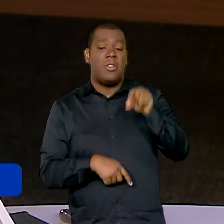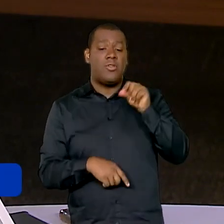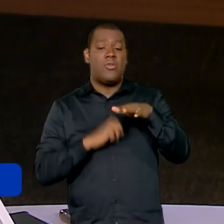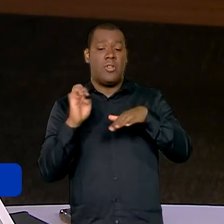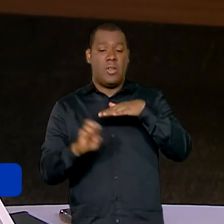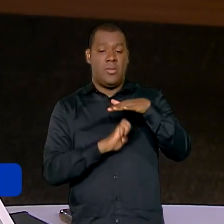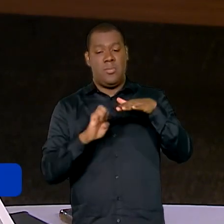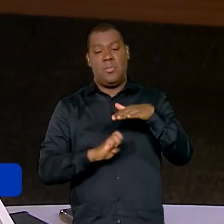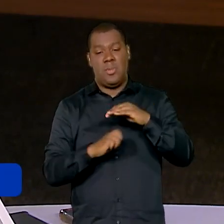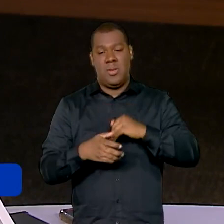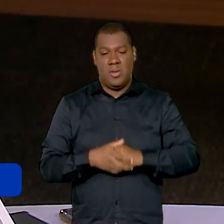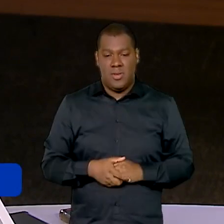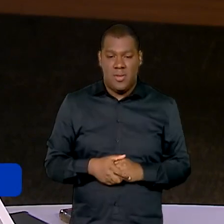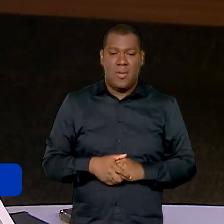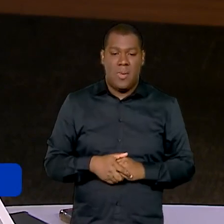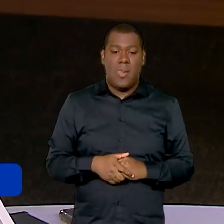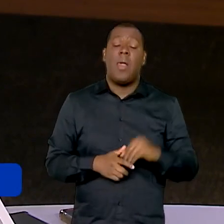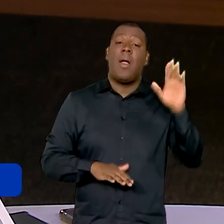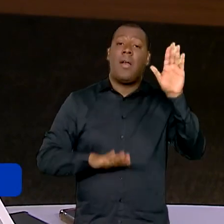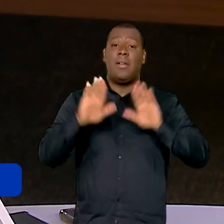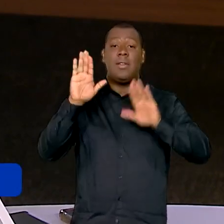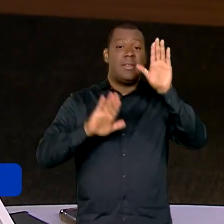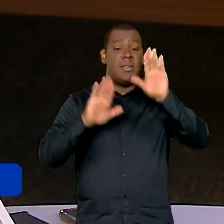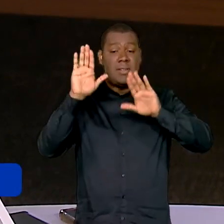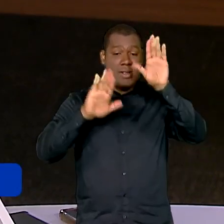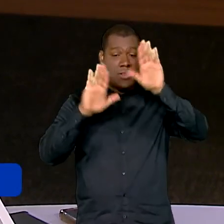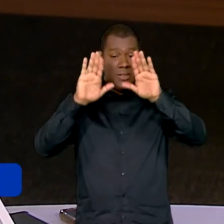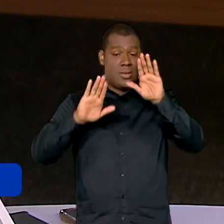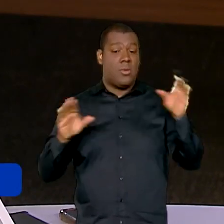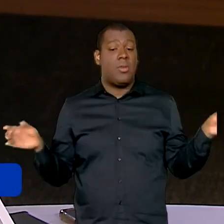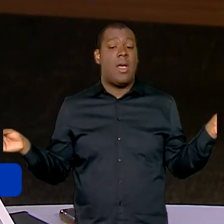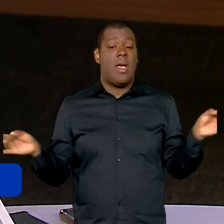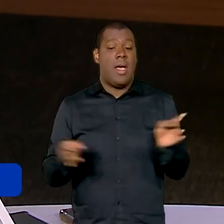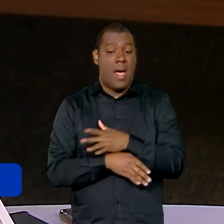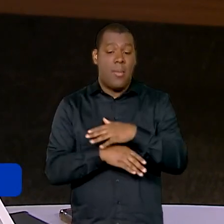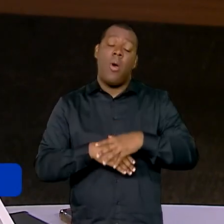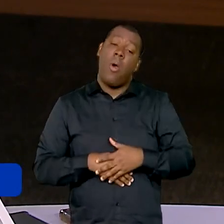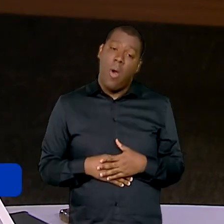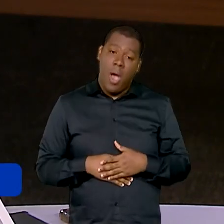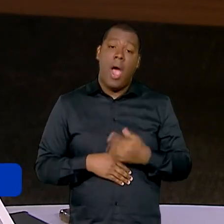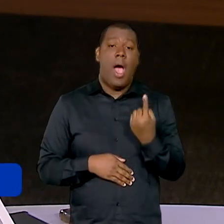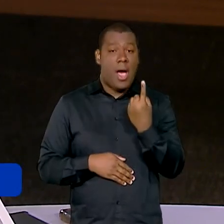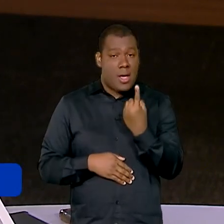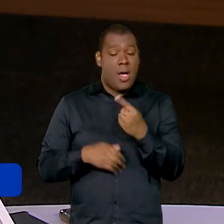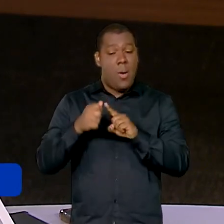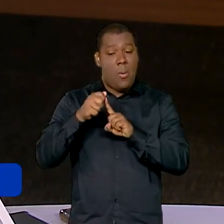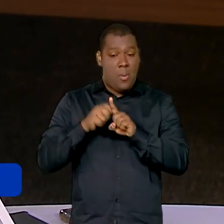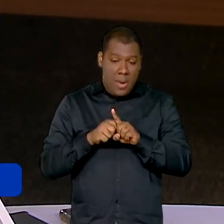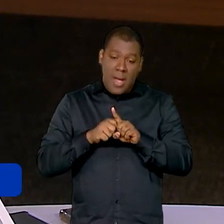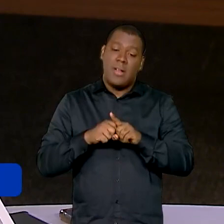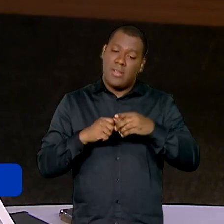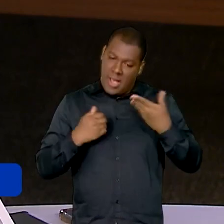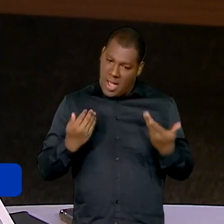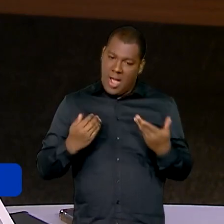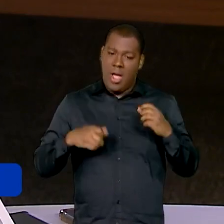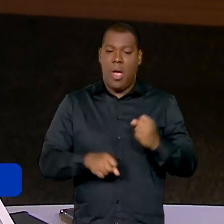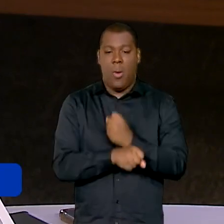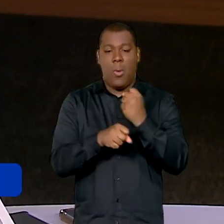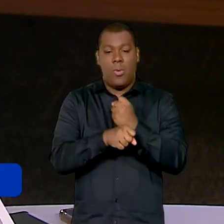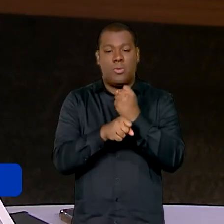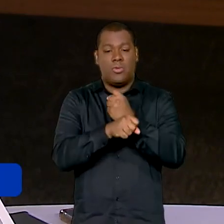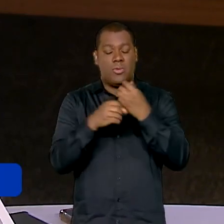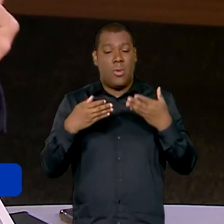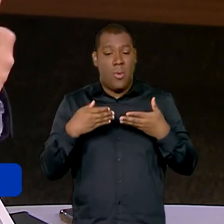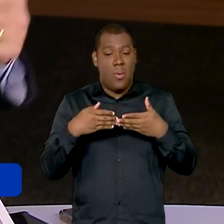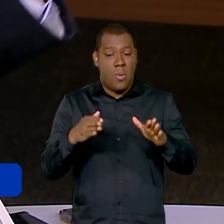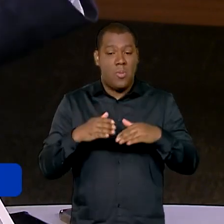é quando, depois da licitação, você vai ter o início da obra propriamente dito. E se você não comunicar isso, as pessoas